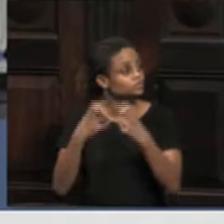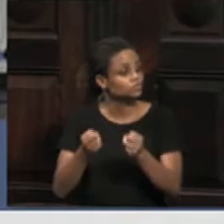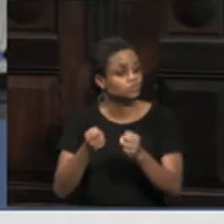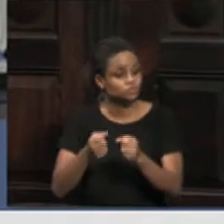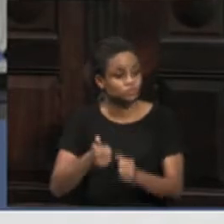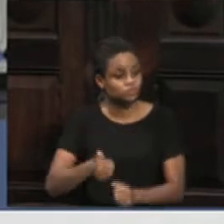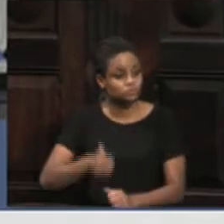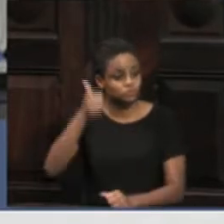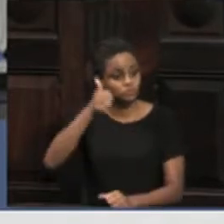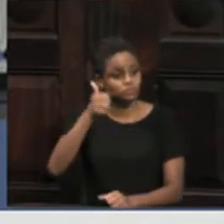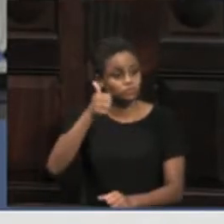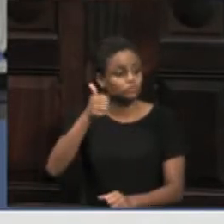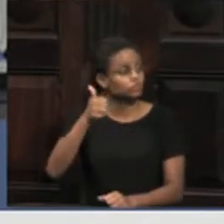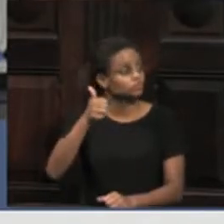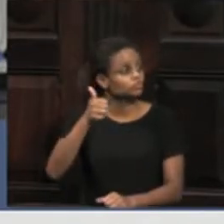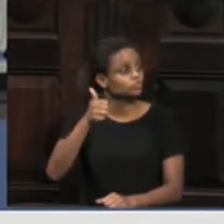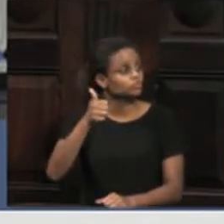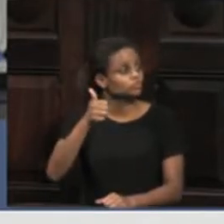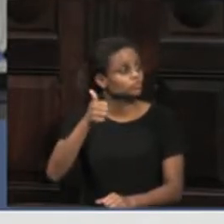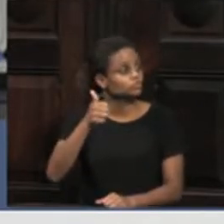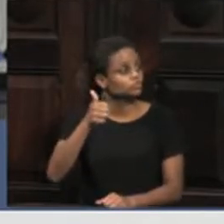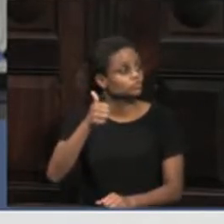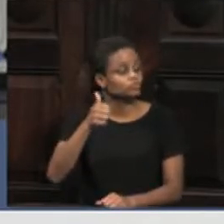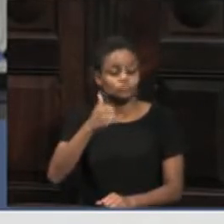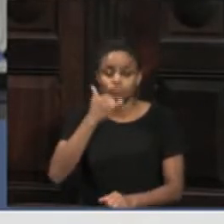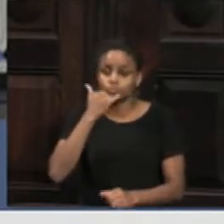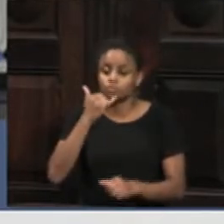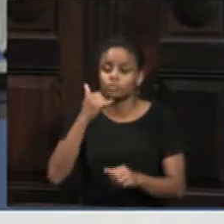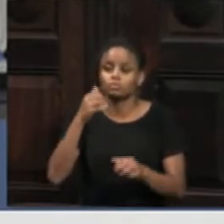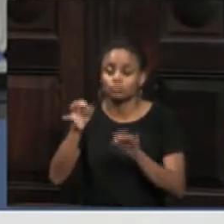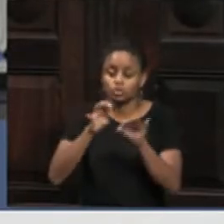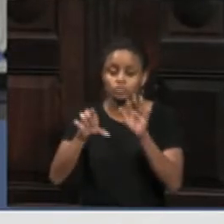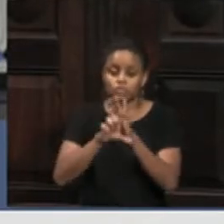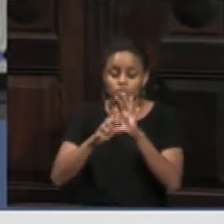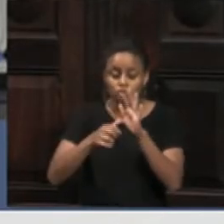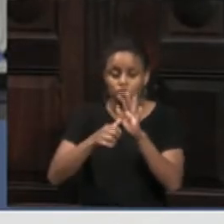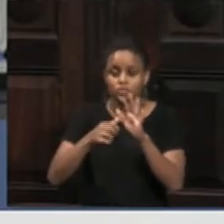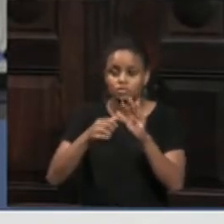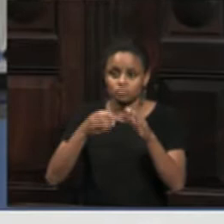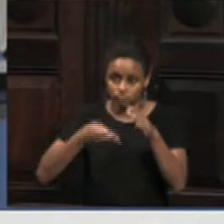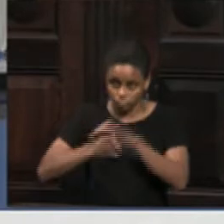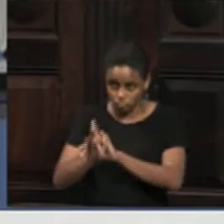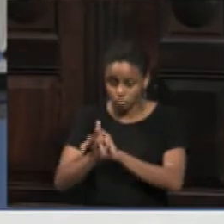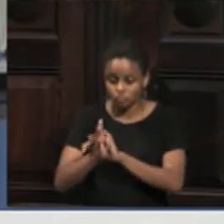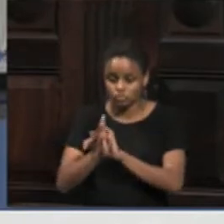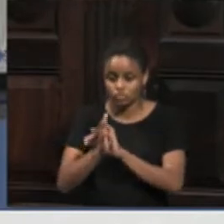em discussão única. Aprovado, vai a promulgação.